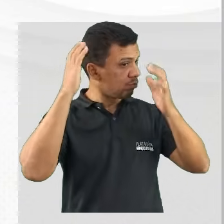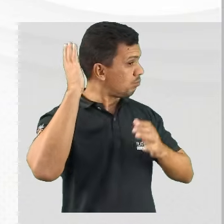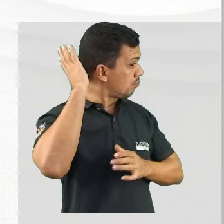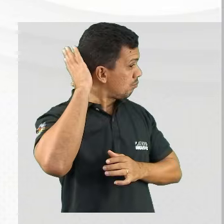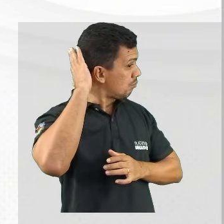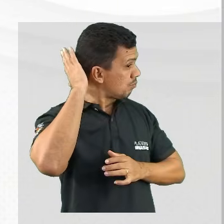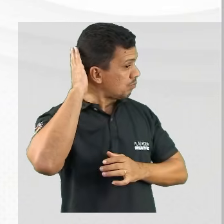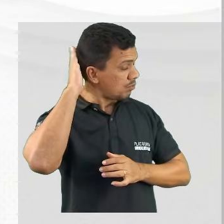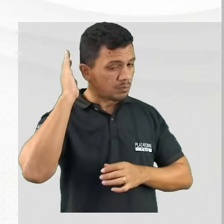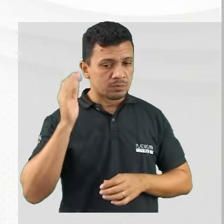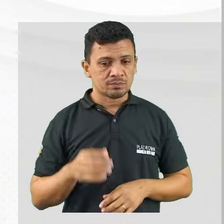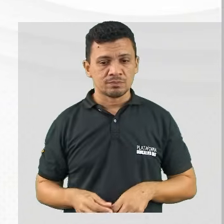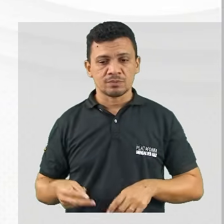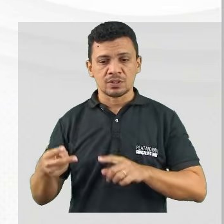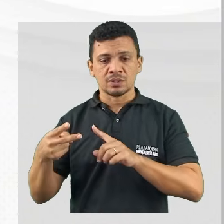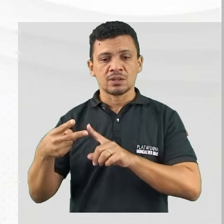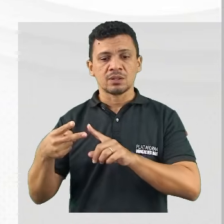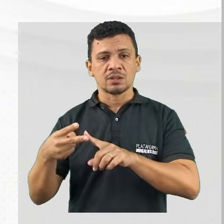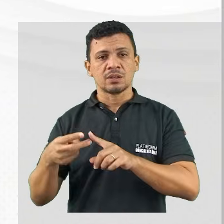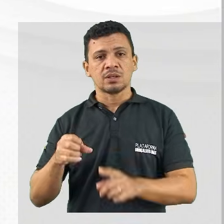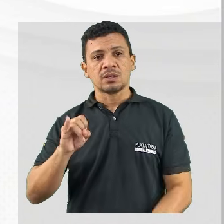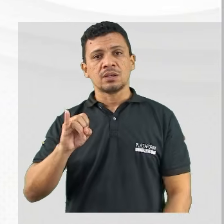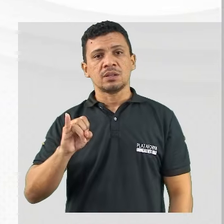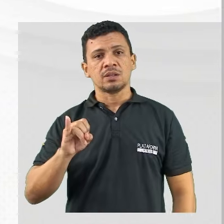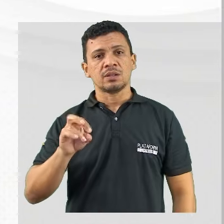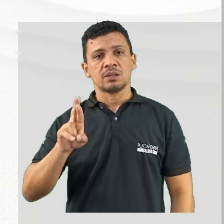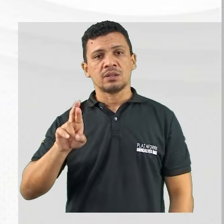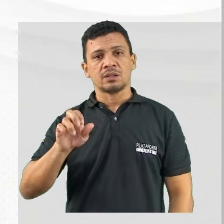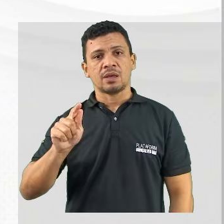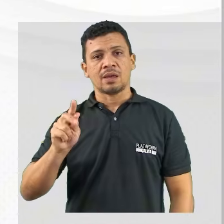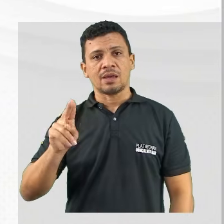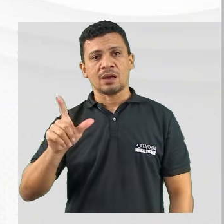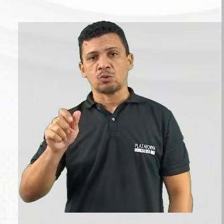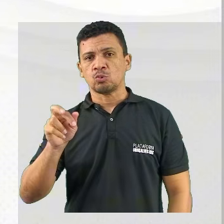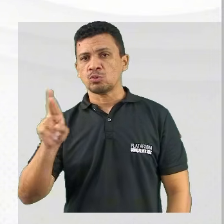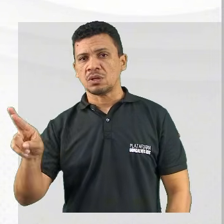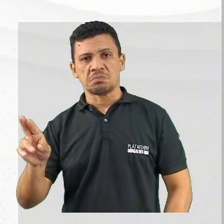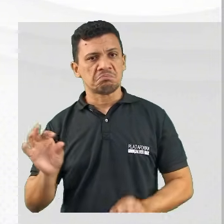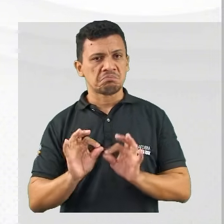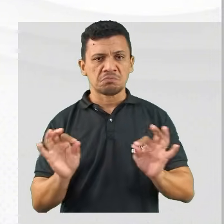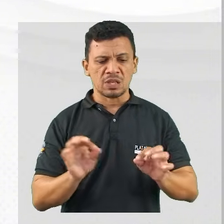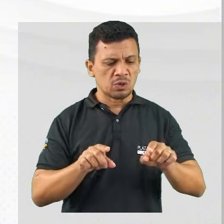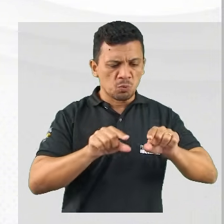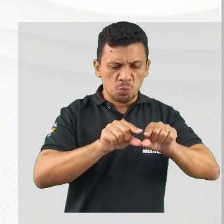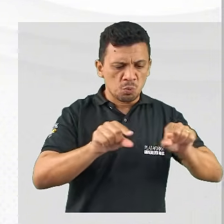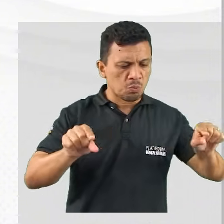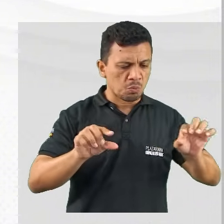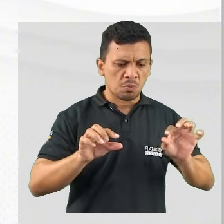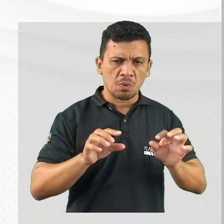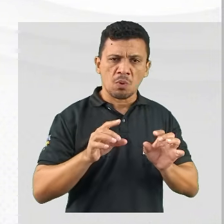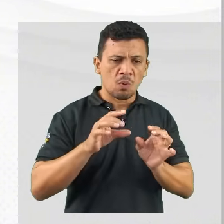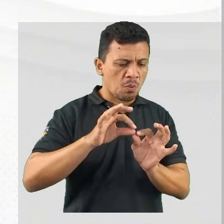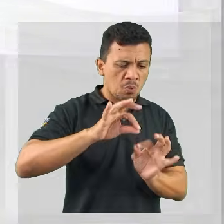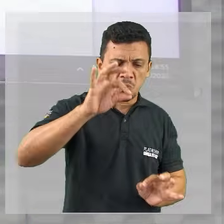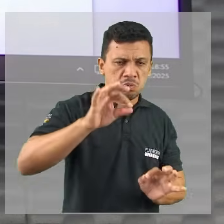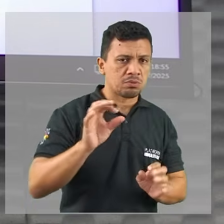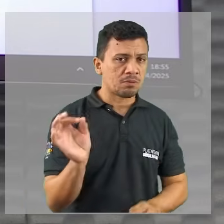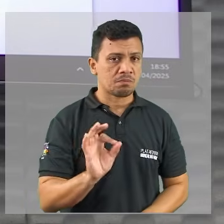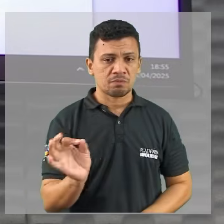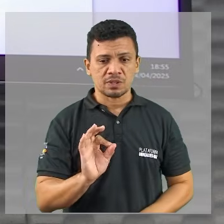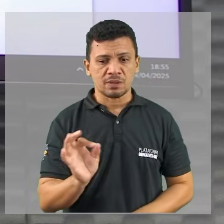os ossos irregulares, porque eles não têm nenhum formato plano, nem curto, nem longo, eles